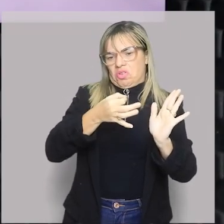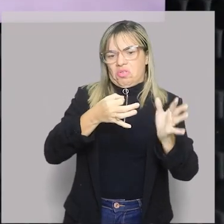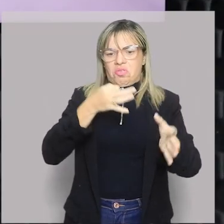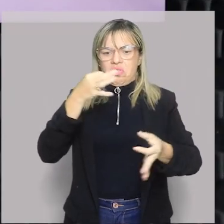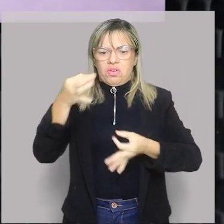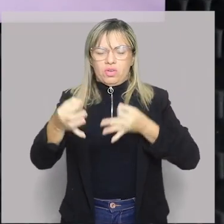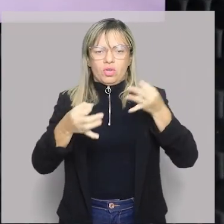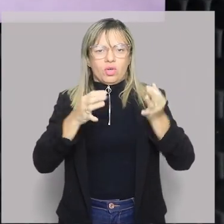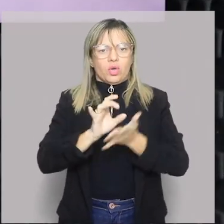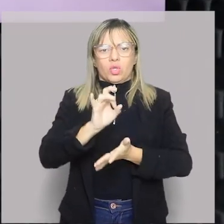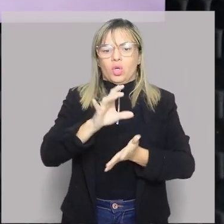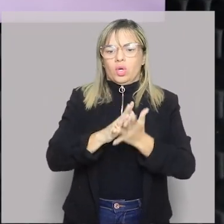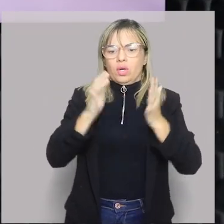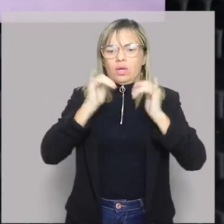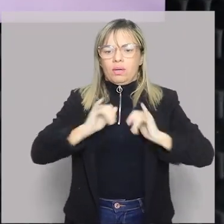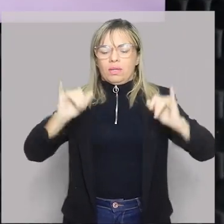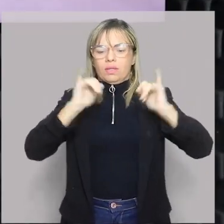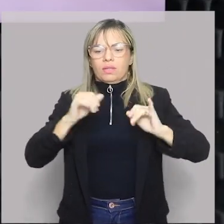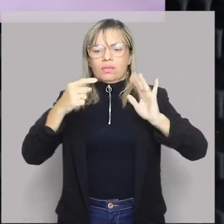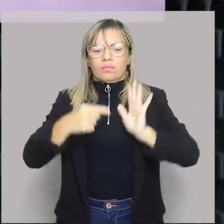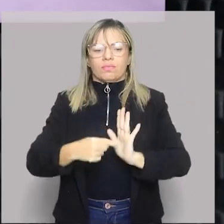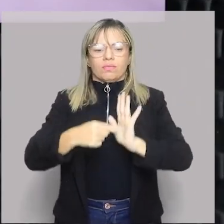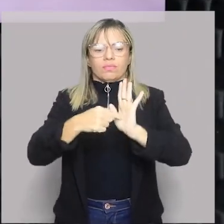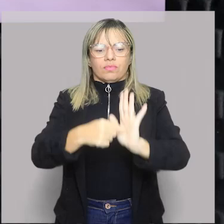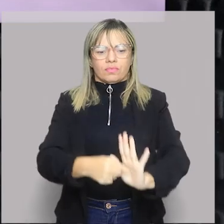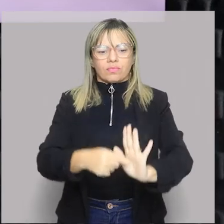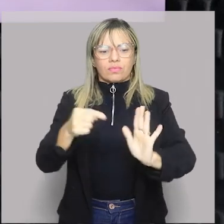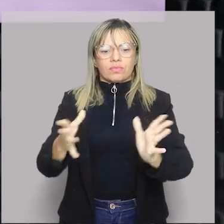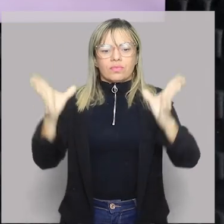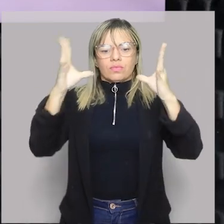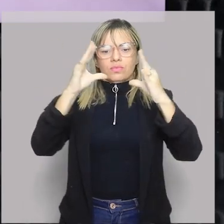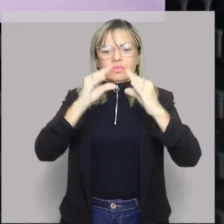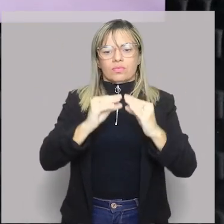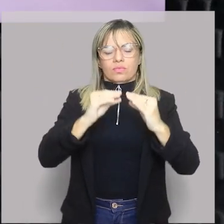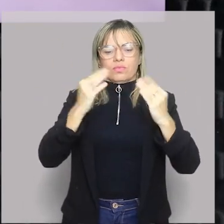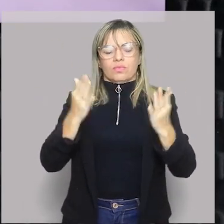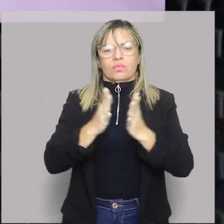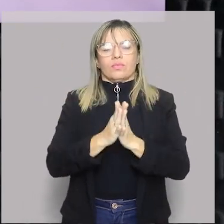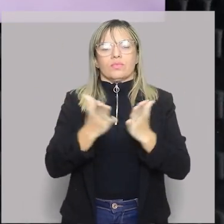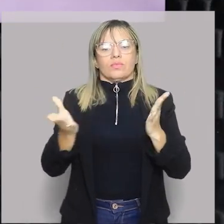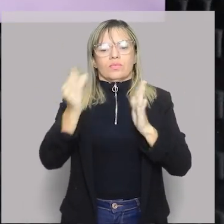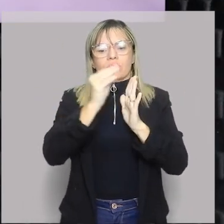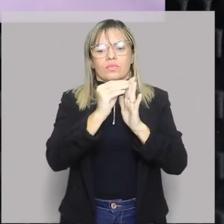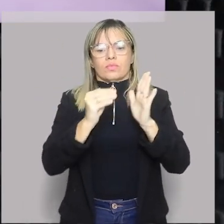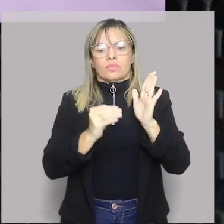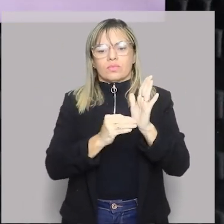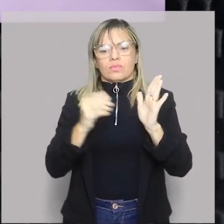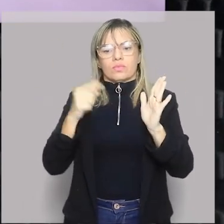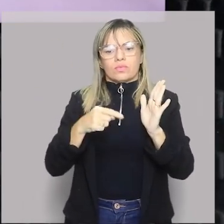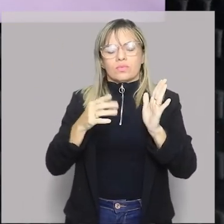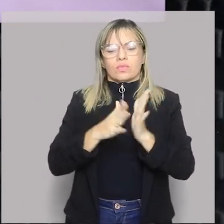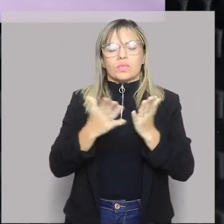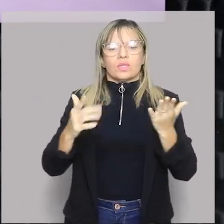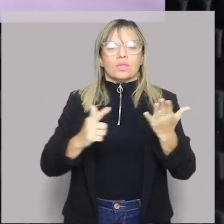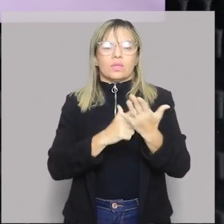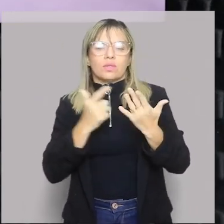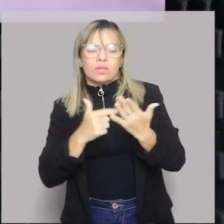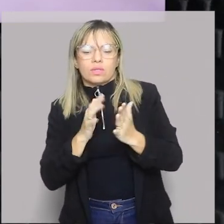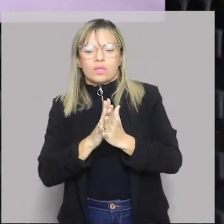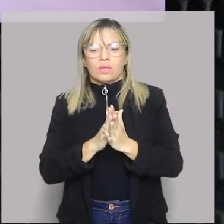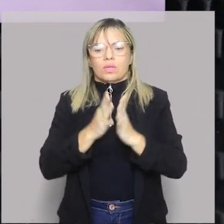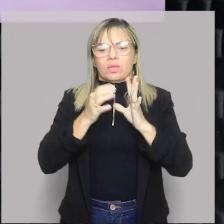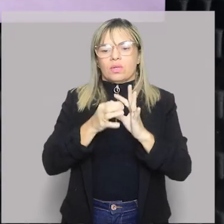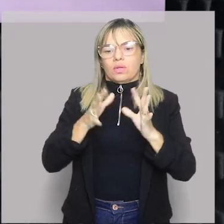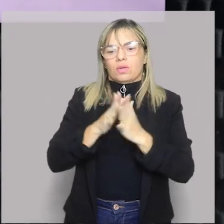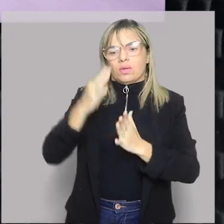está informando, que apresenta de forma resumida, sintética, o conteúdo de um produto cultural, que pode